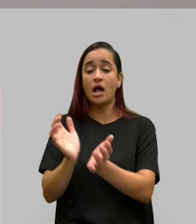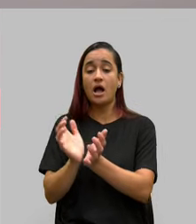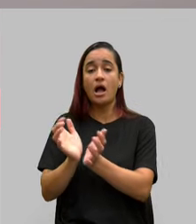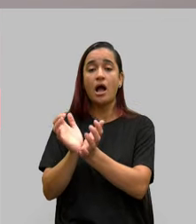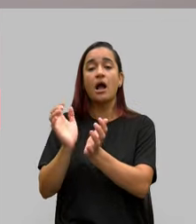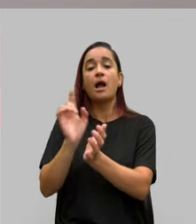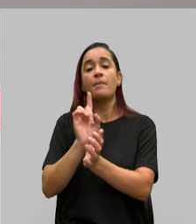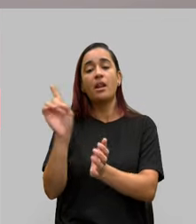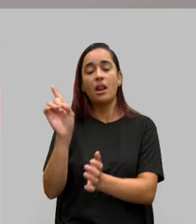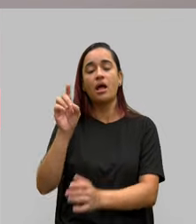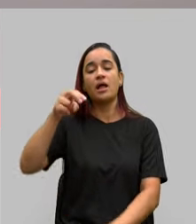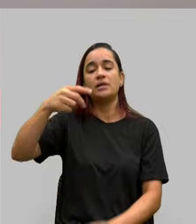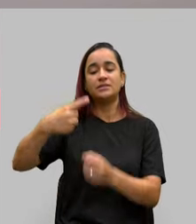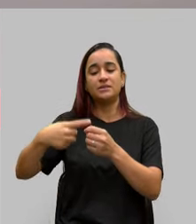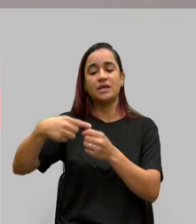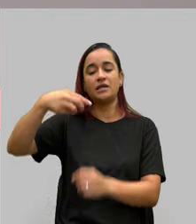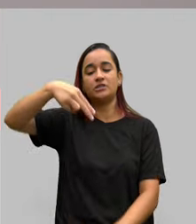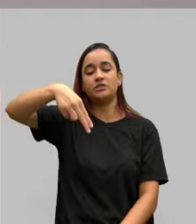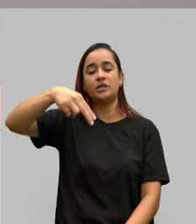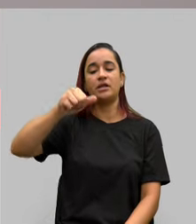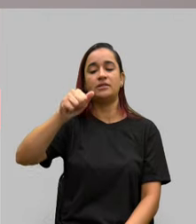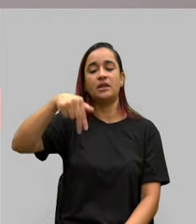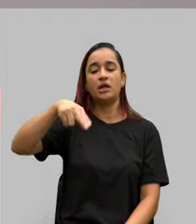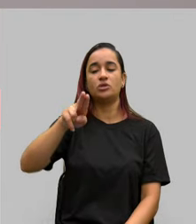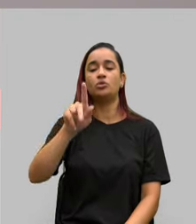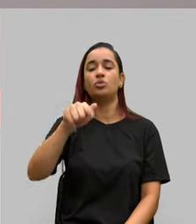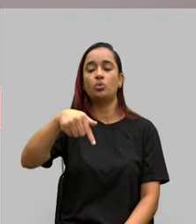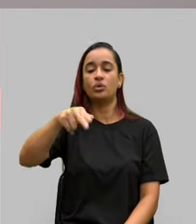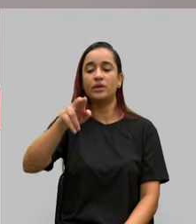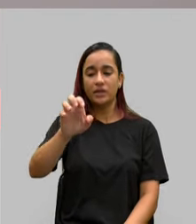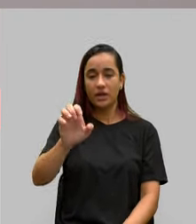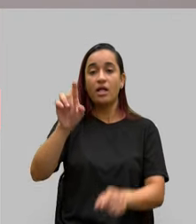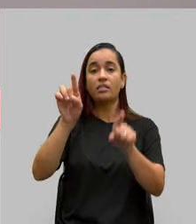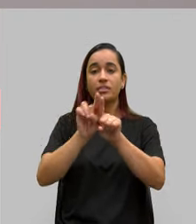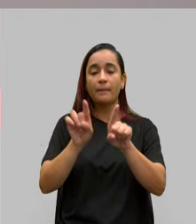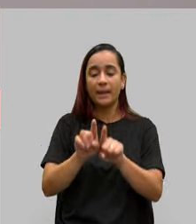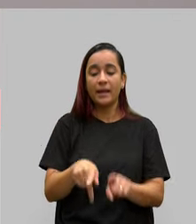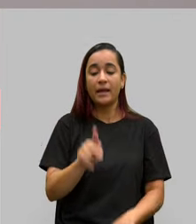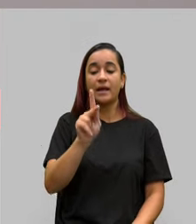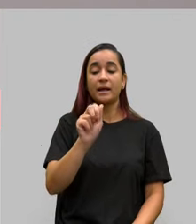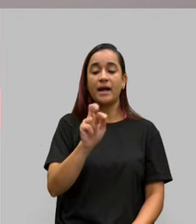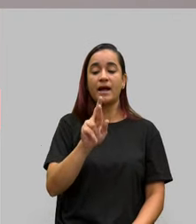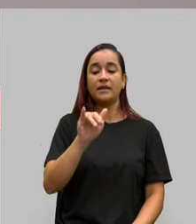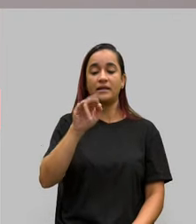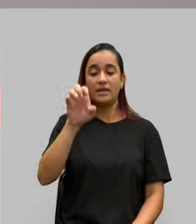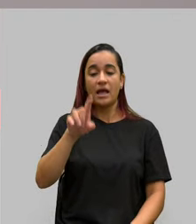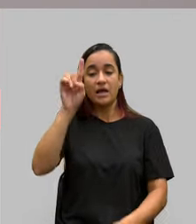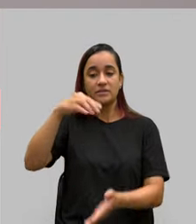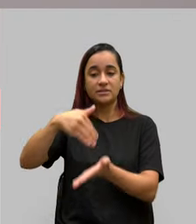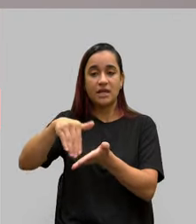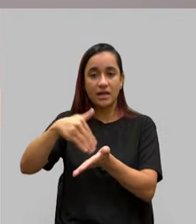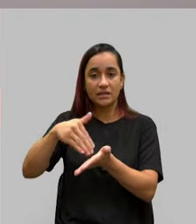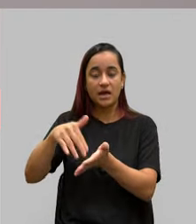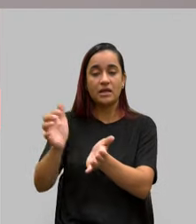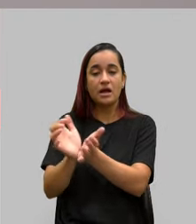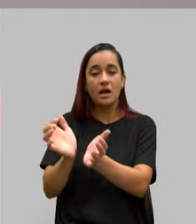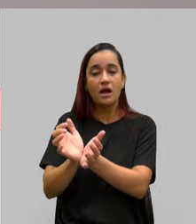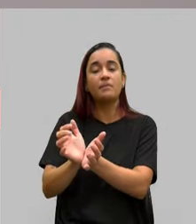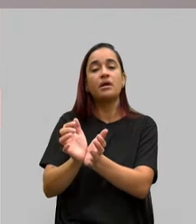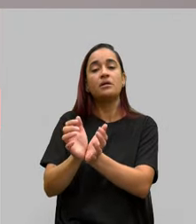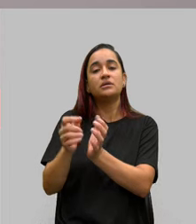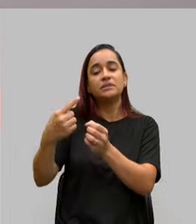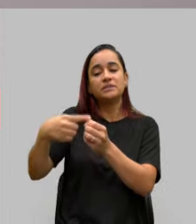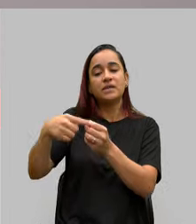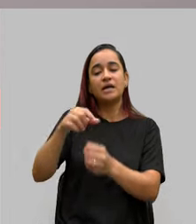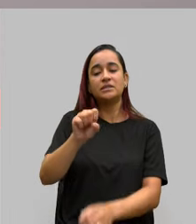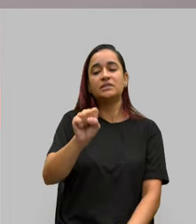Karine Rosa da Secretária da mesa diretora da câmara municipal da cidade do Serro